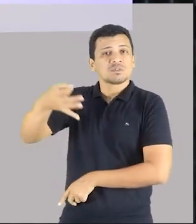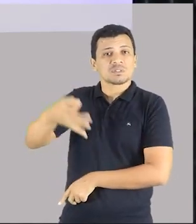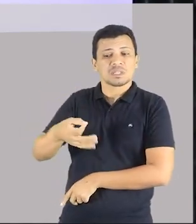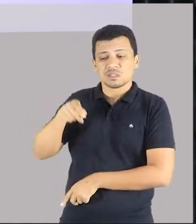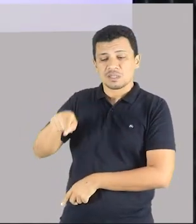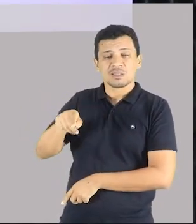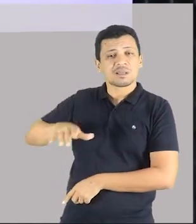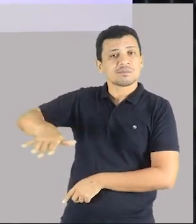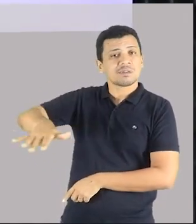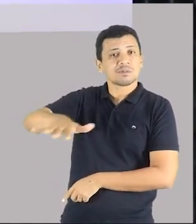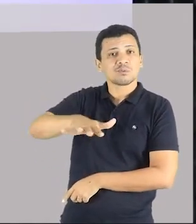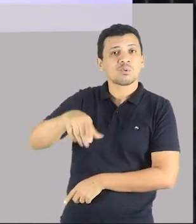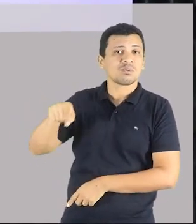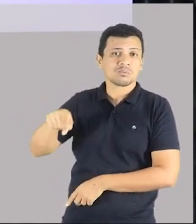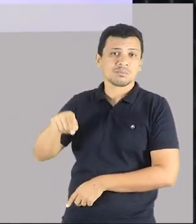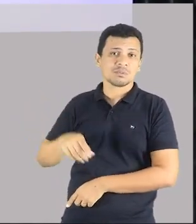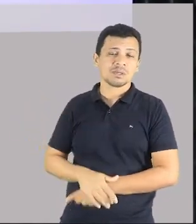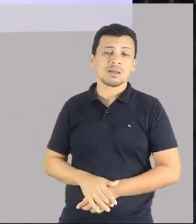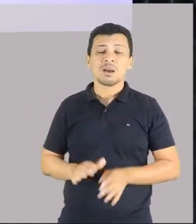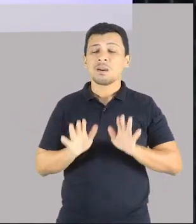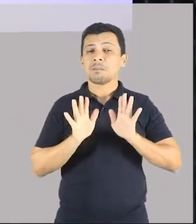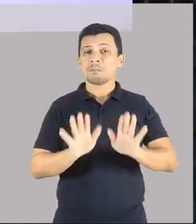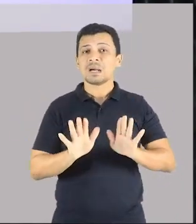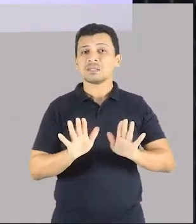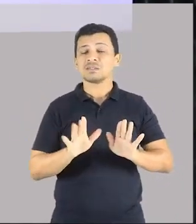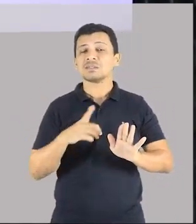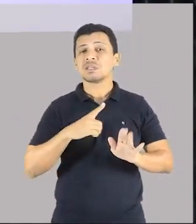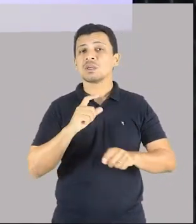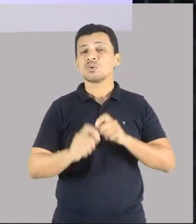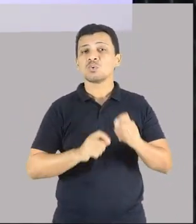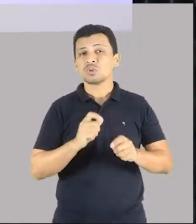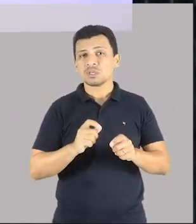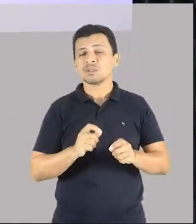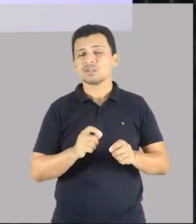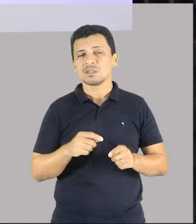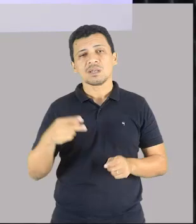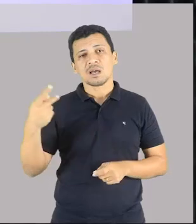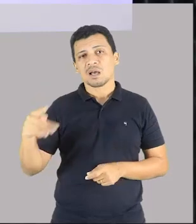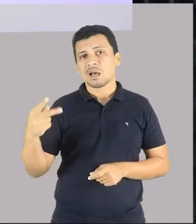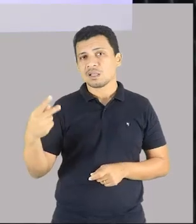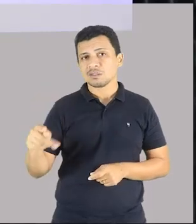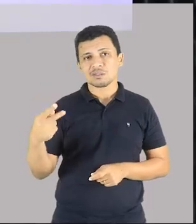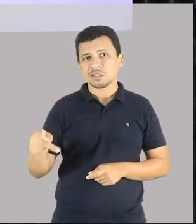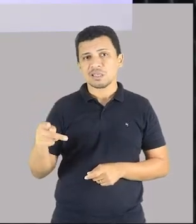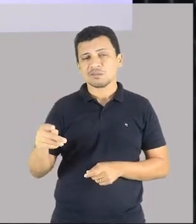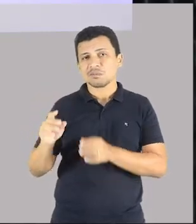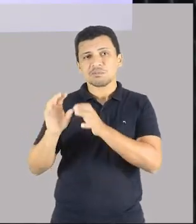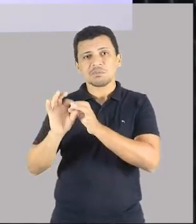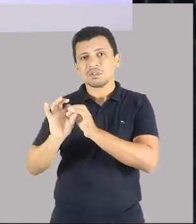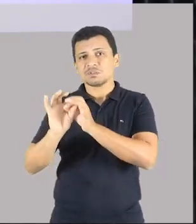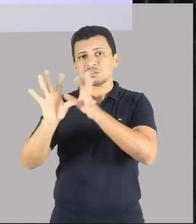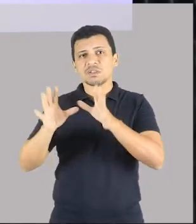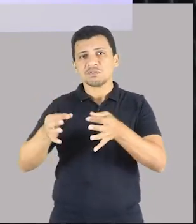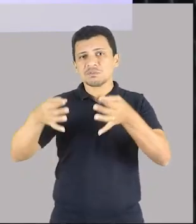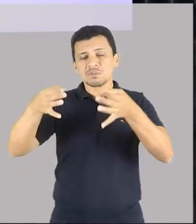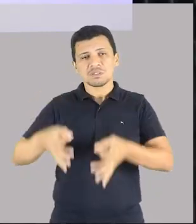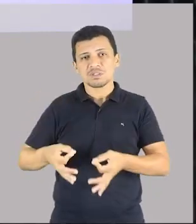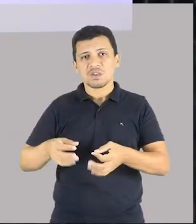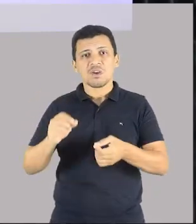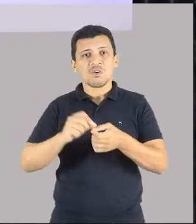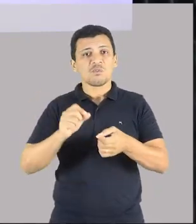território. Contudo, há uma margem de discricionariedade para que ele faça, por exemplo, as campanhas de